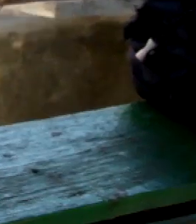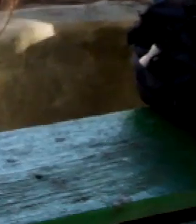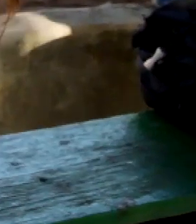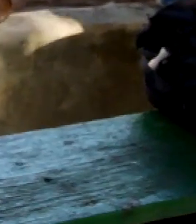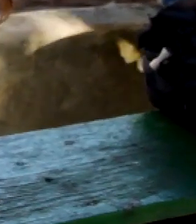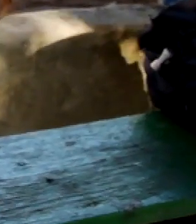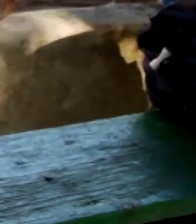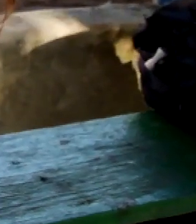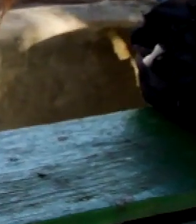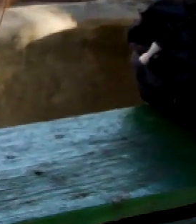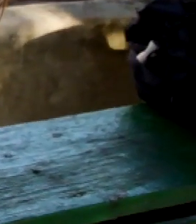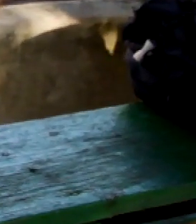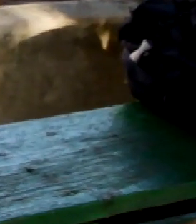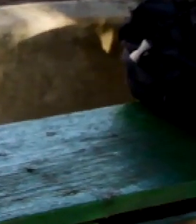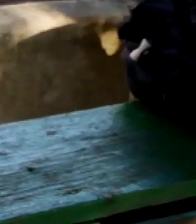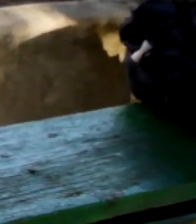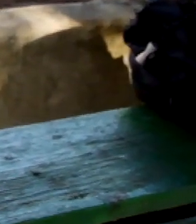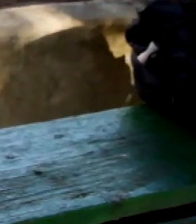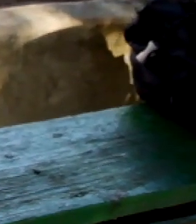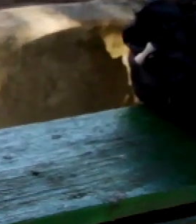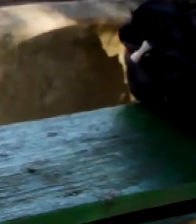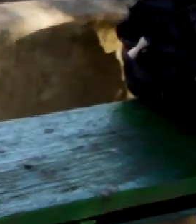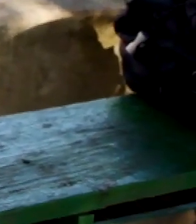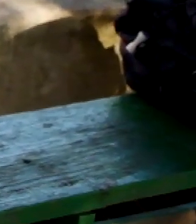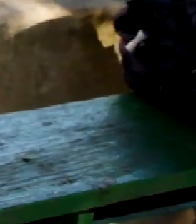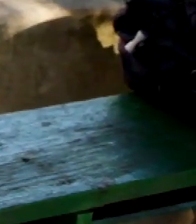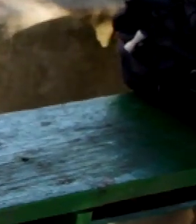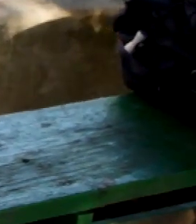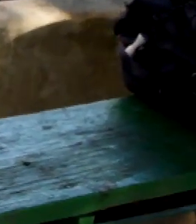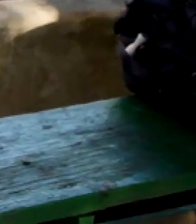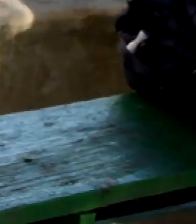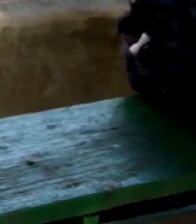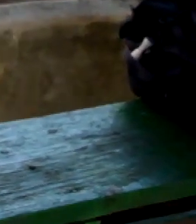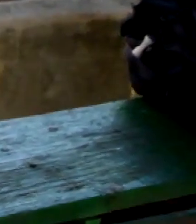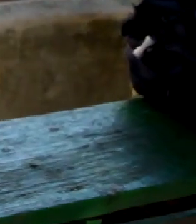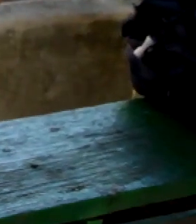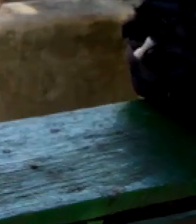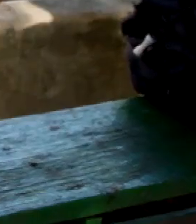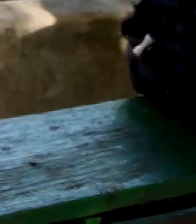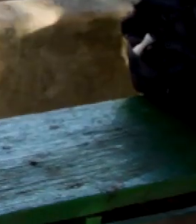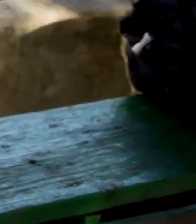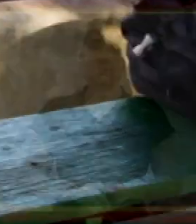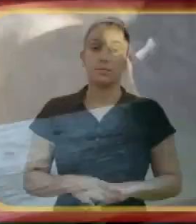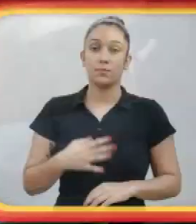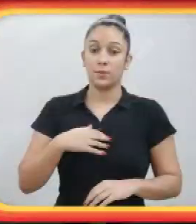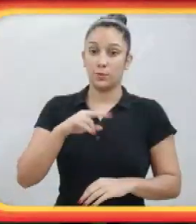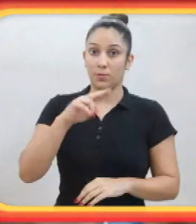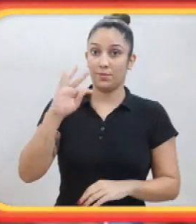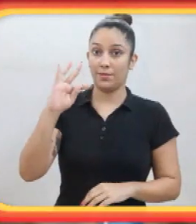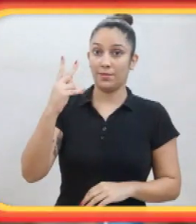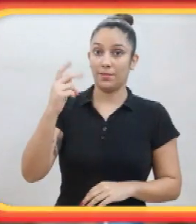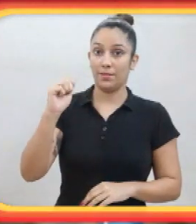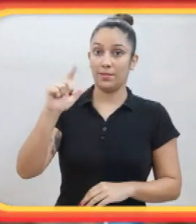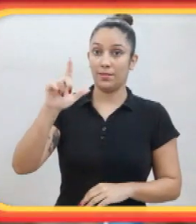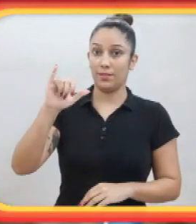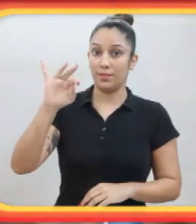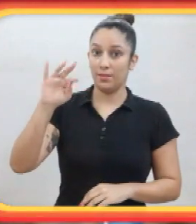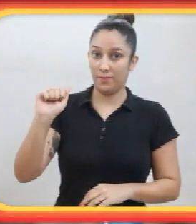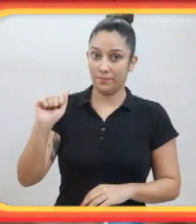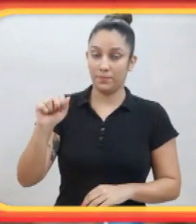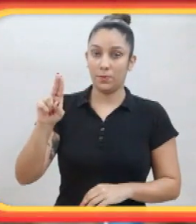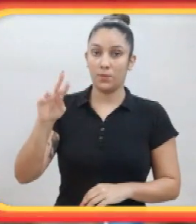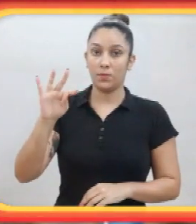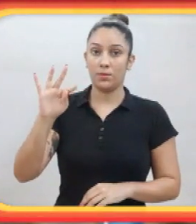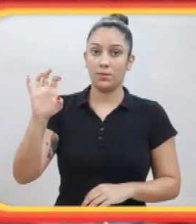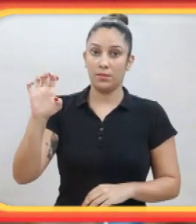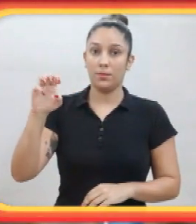Área externa com chão de terra. Uma mulher sentada em um banco e uma menina em pé em frente a ela, ambas de máscara, seguram um catavento. Meu nome é Thalita Altenberg